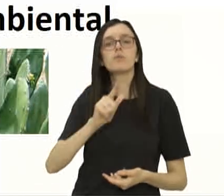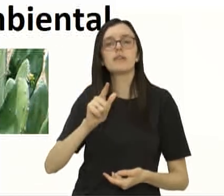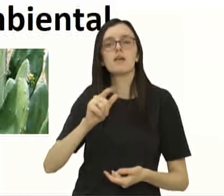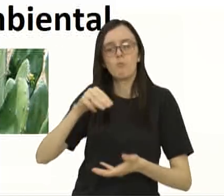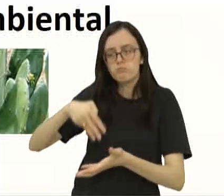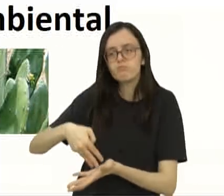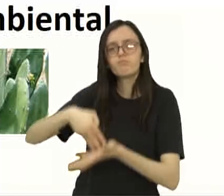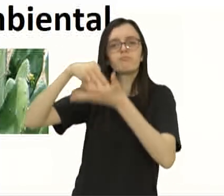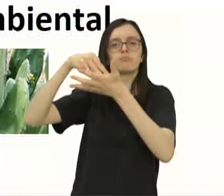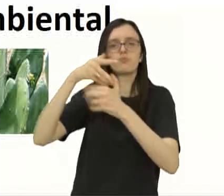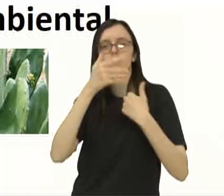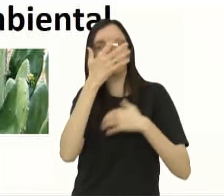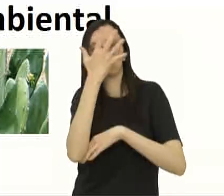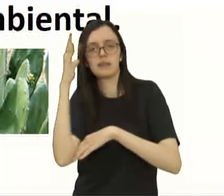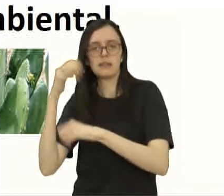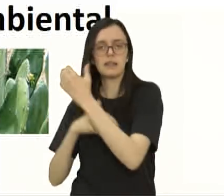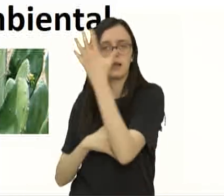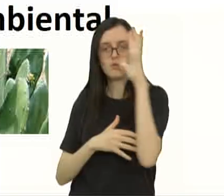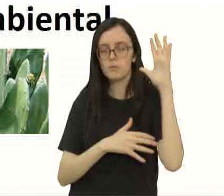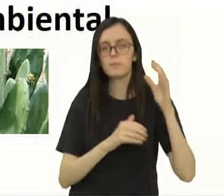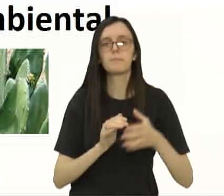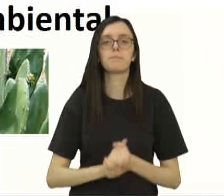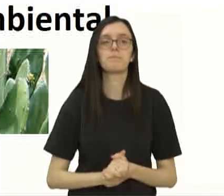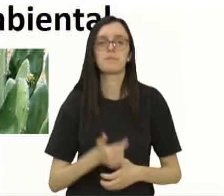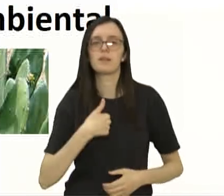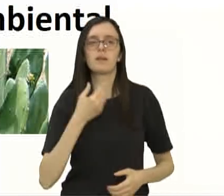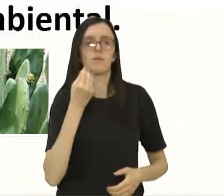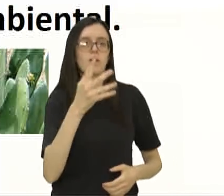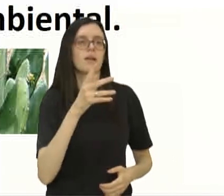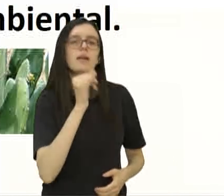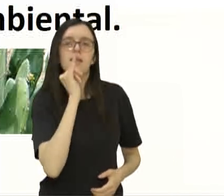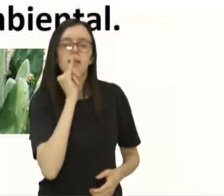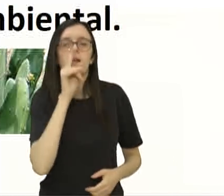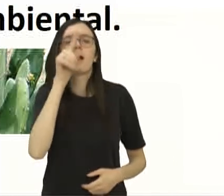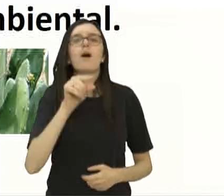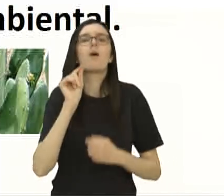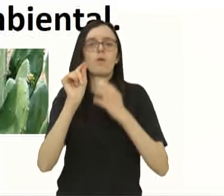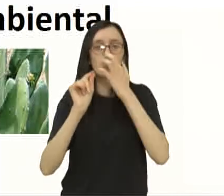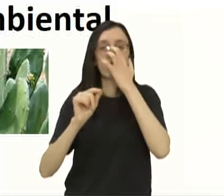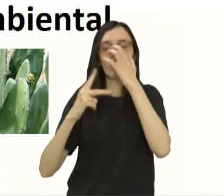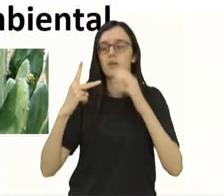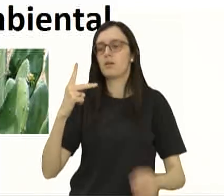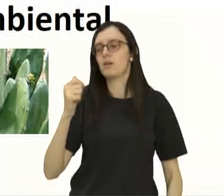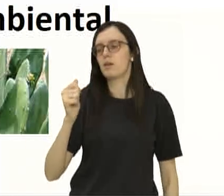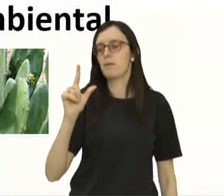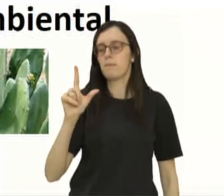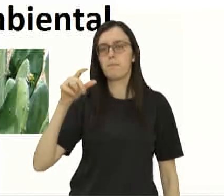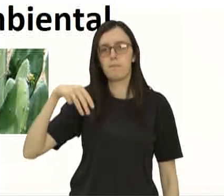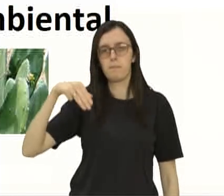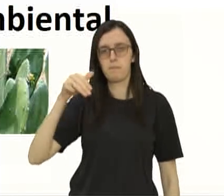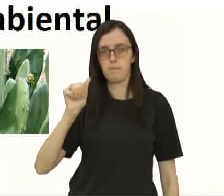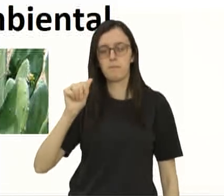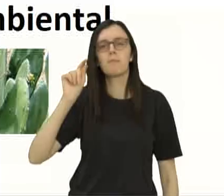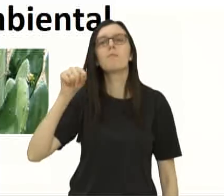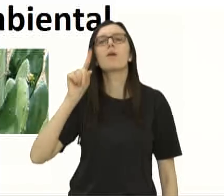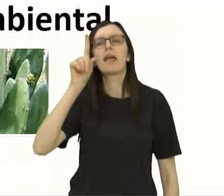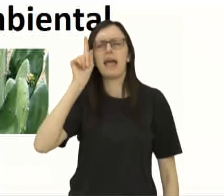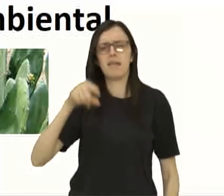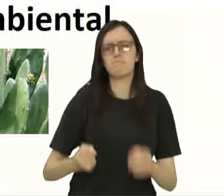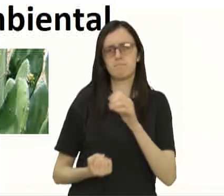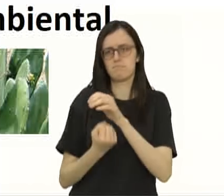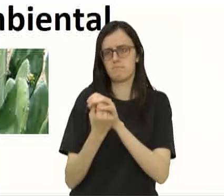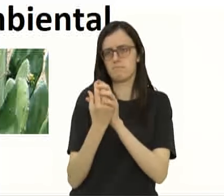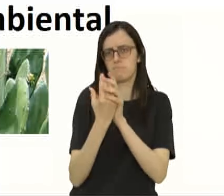sustentabilidade socioambiental. Aqui eu trouxe um exemplo, por exemplo, da palma forrageira. Ela é uma